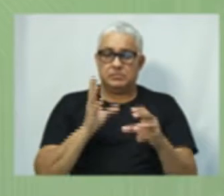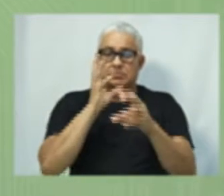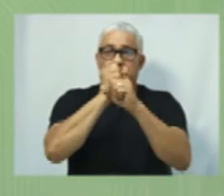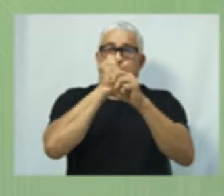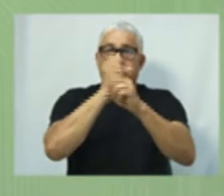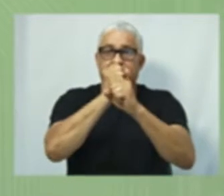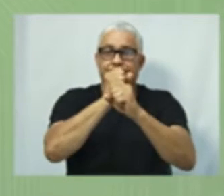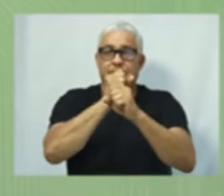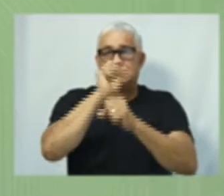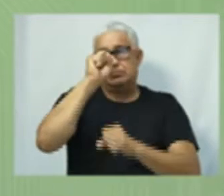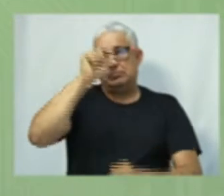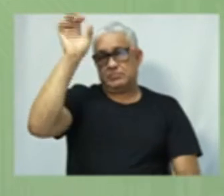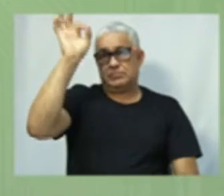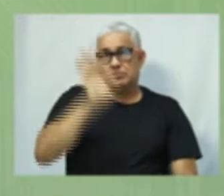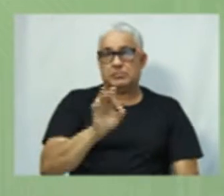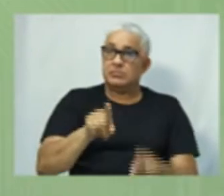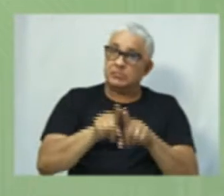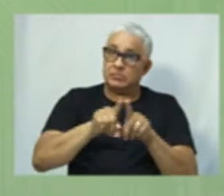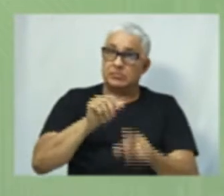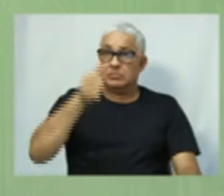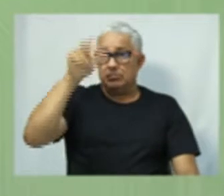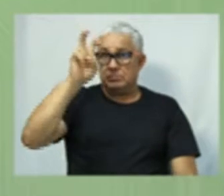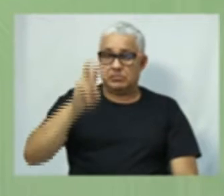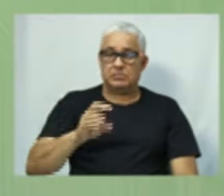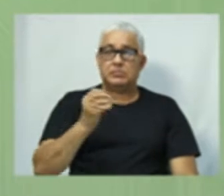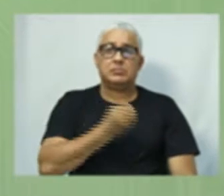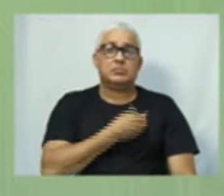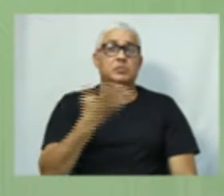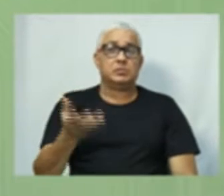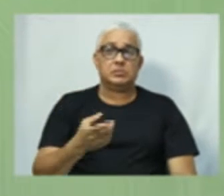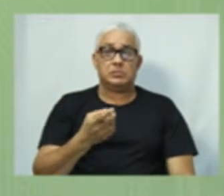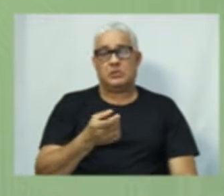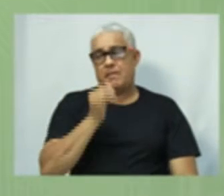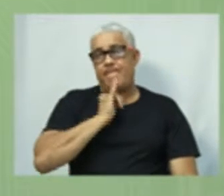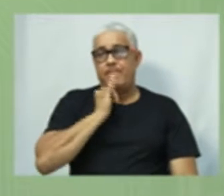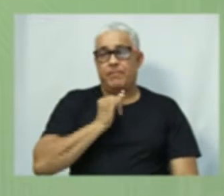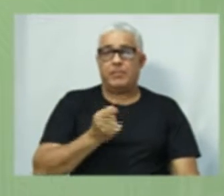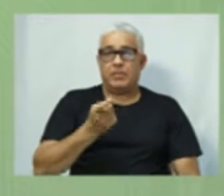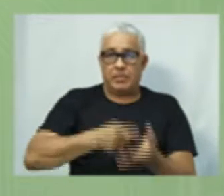tanto os 8% como os 15%. Que número é esse? No caso do imposto de renda, seria